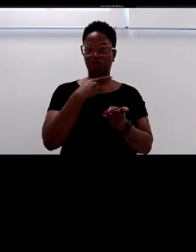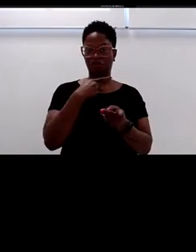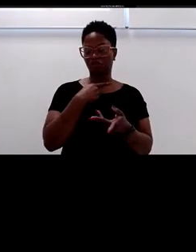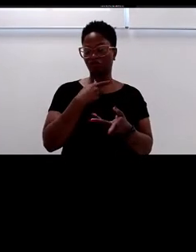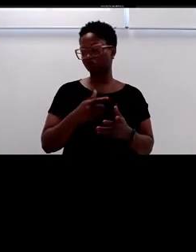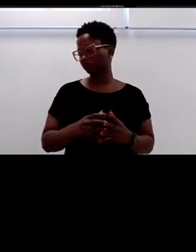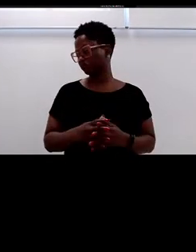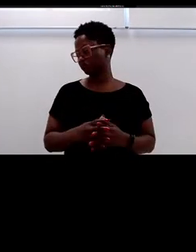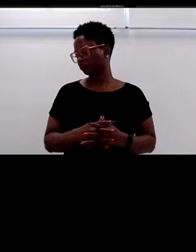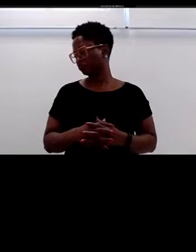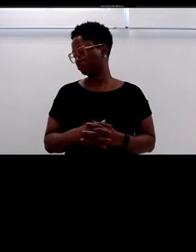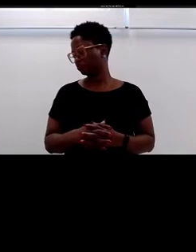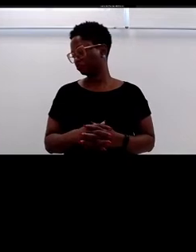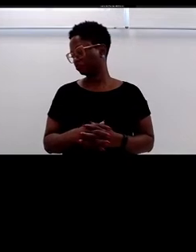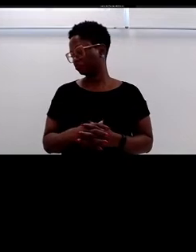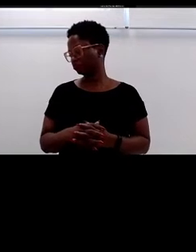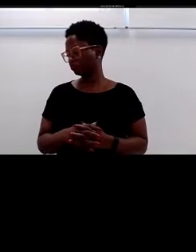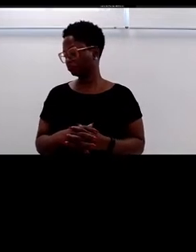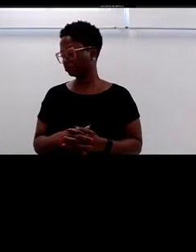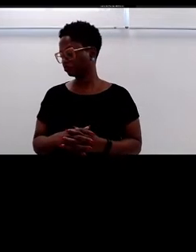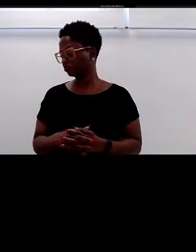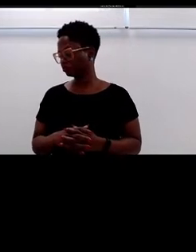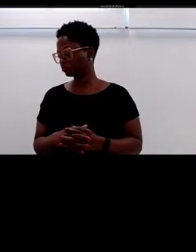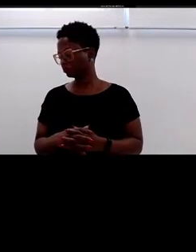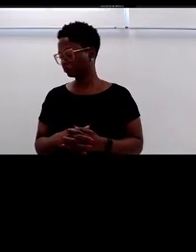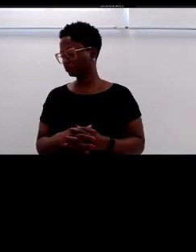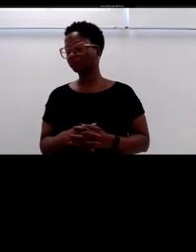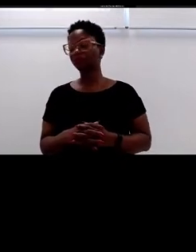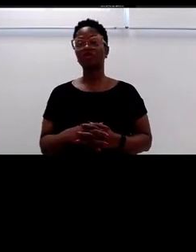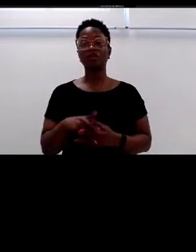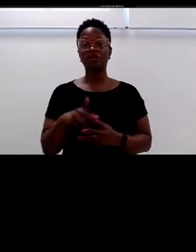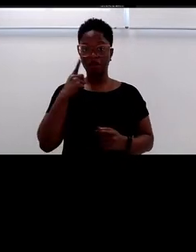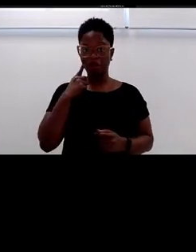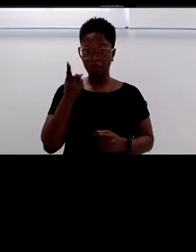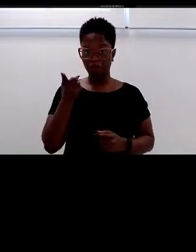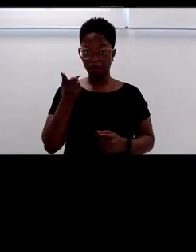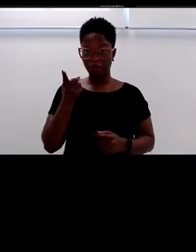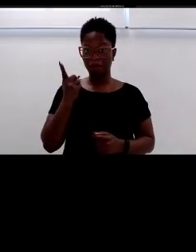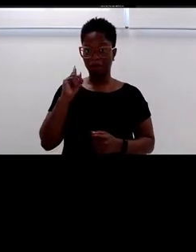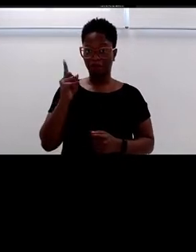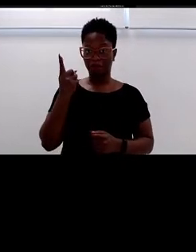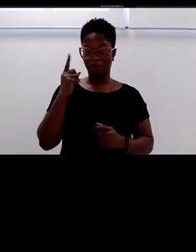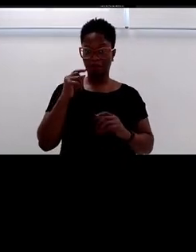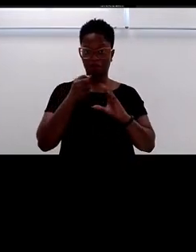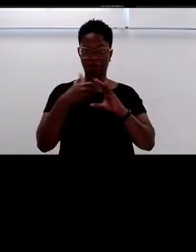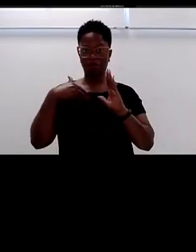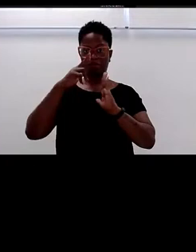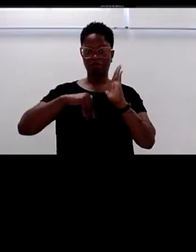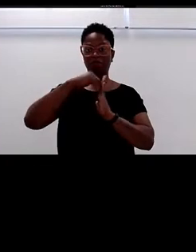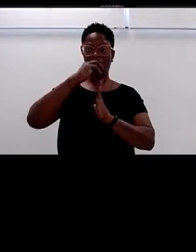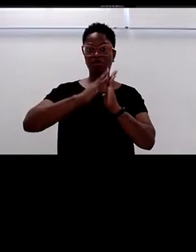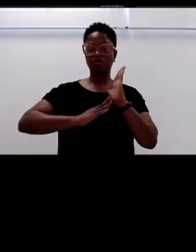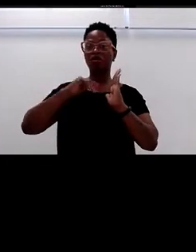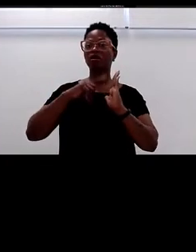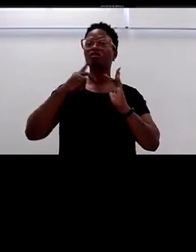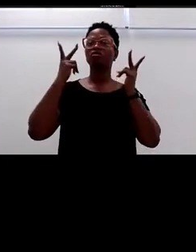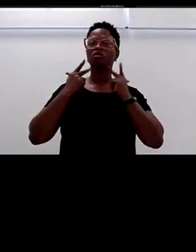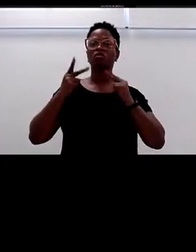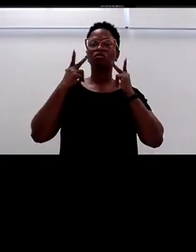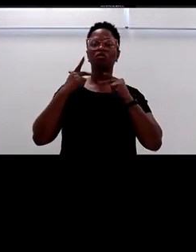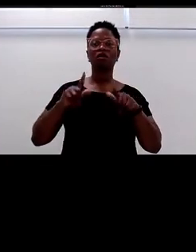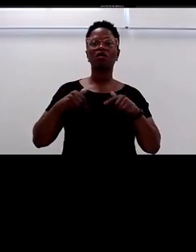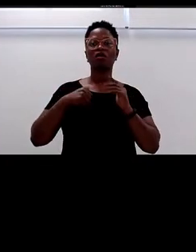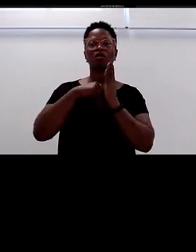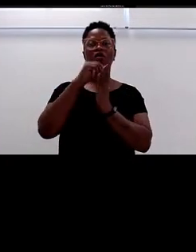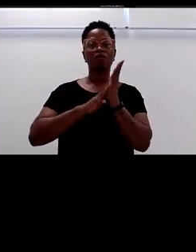Presta atenção. A primeira característica da pintura a fresco é que normalmente é uma pintura para ser vista de uma certa